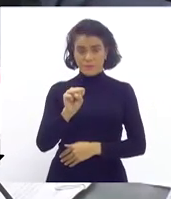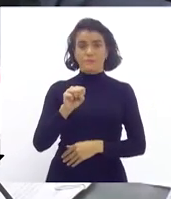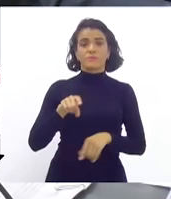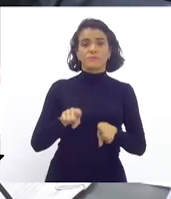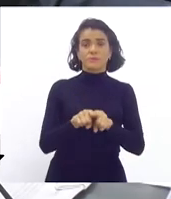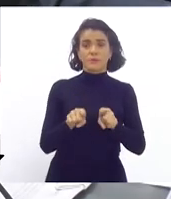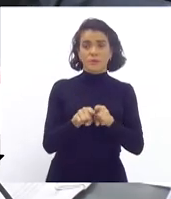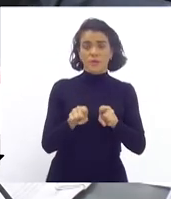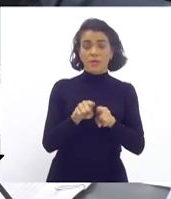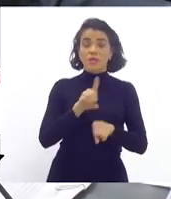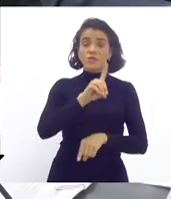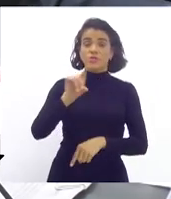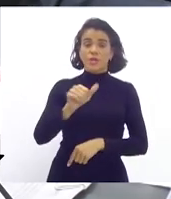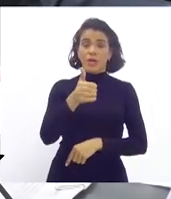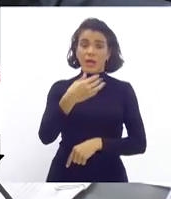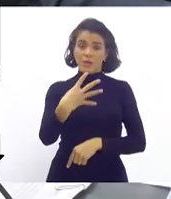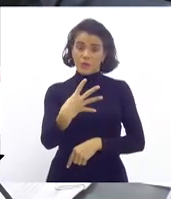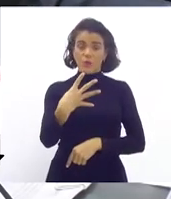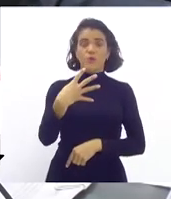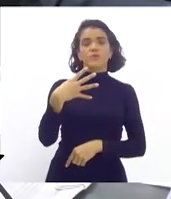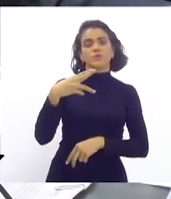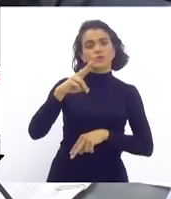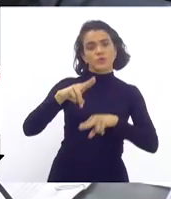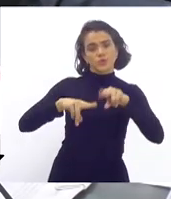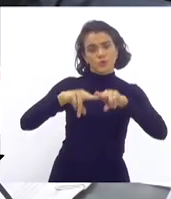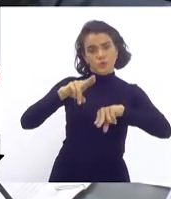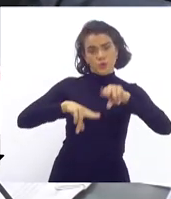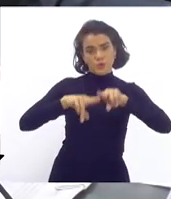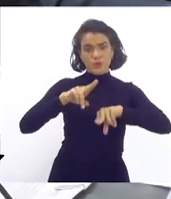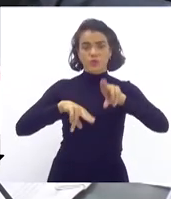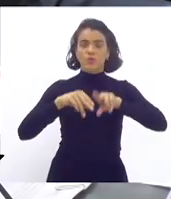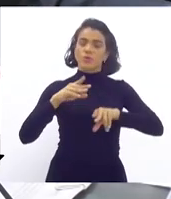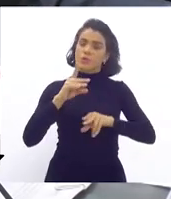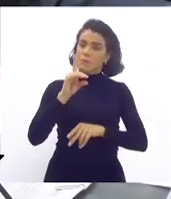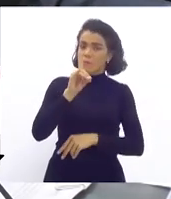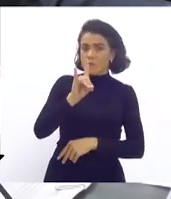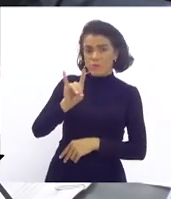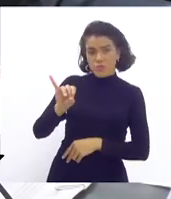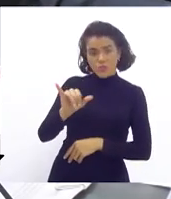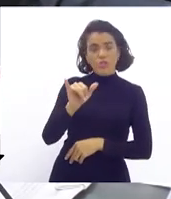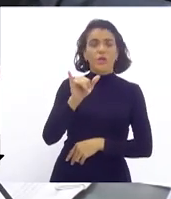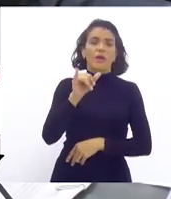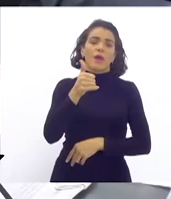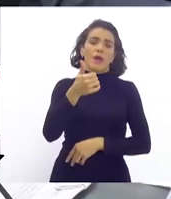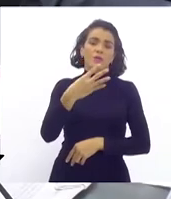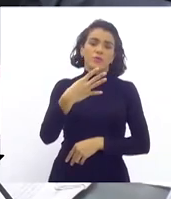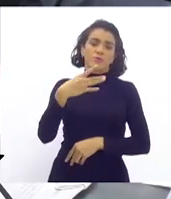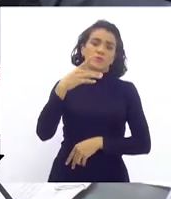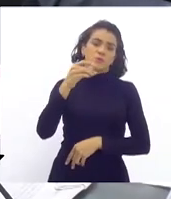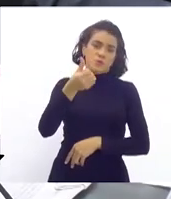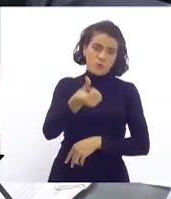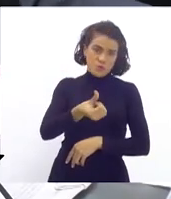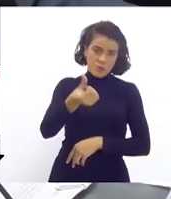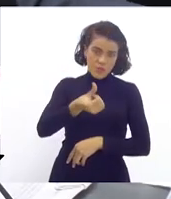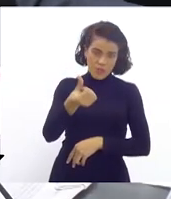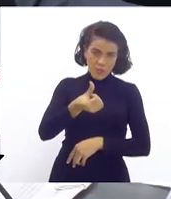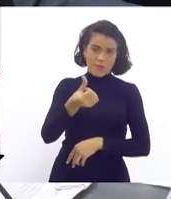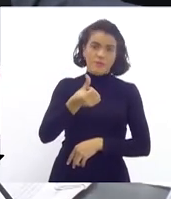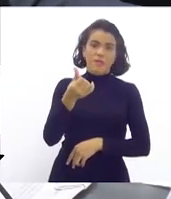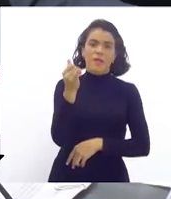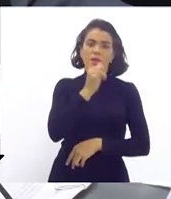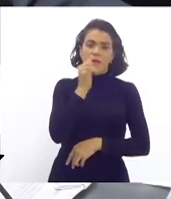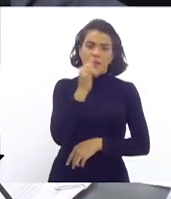14/06 enel 14/06 Nato de 14/06 lite 14/06 metrô Rio 14/06